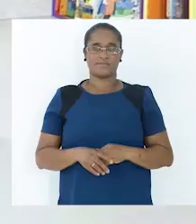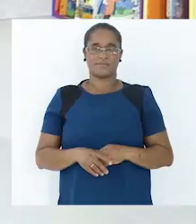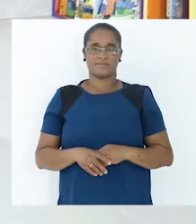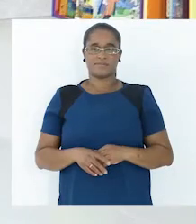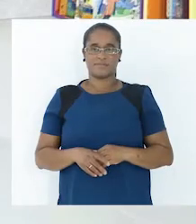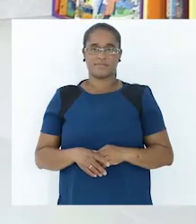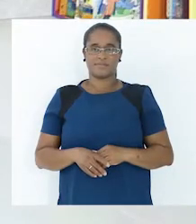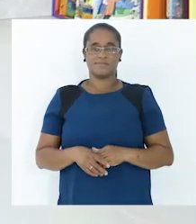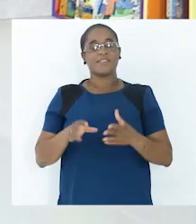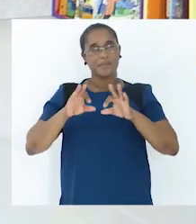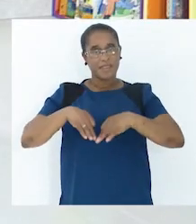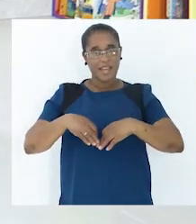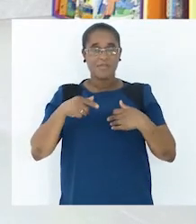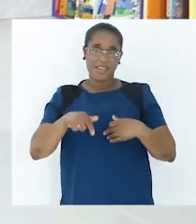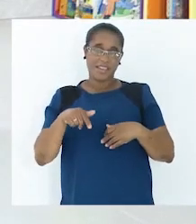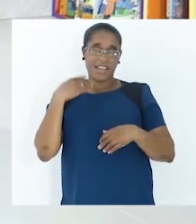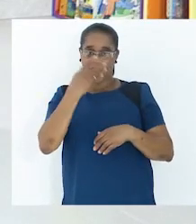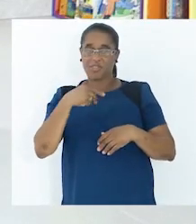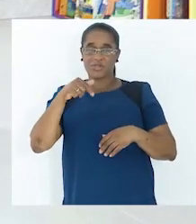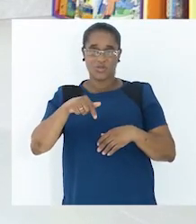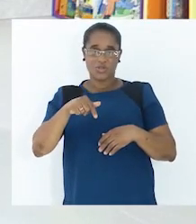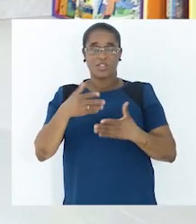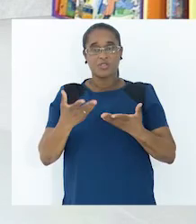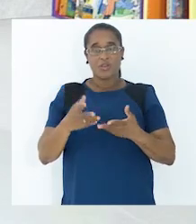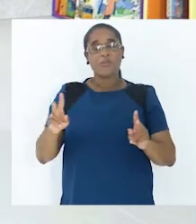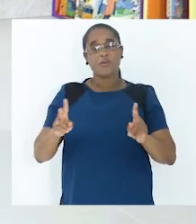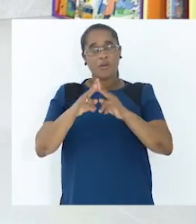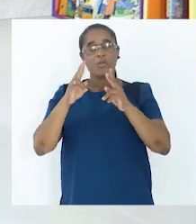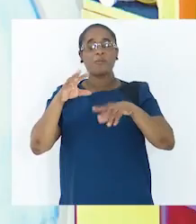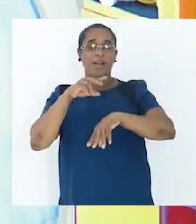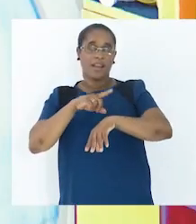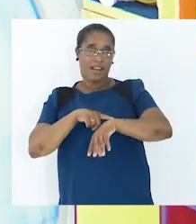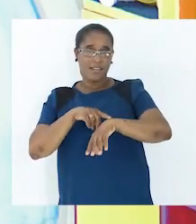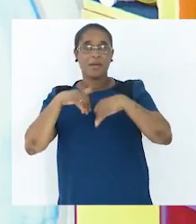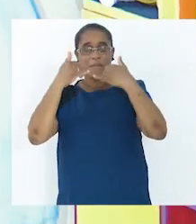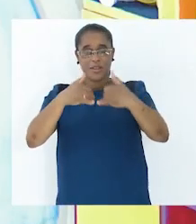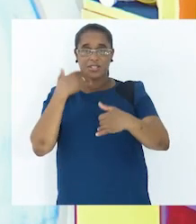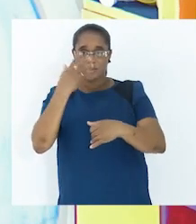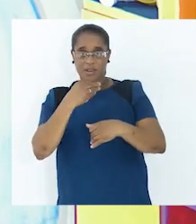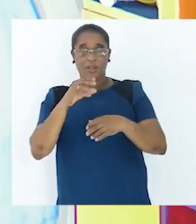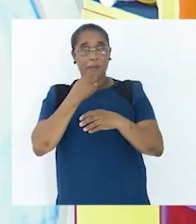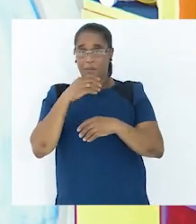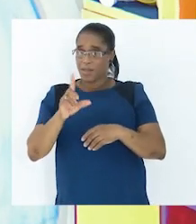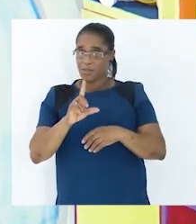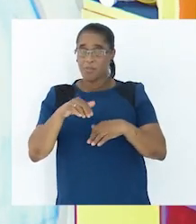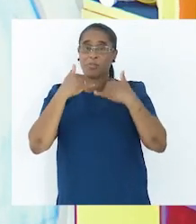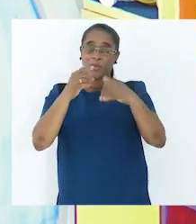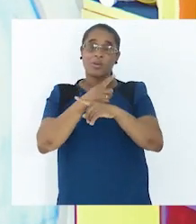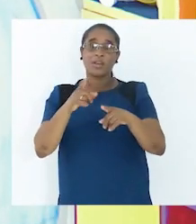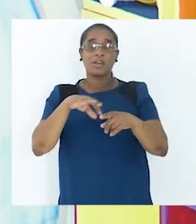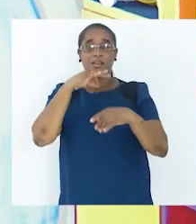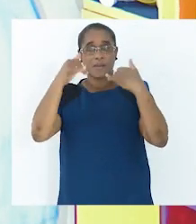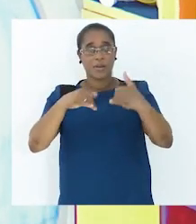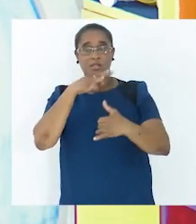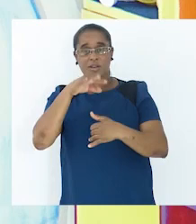equações. Terminamos aqui a nossa aula de hoje. Ficou o encontro marcado para a próxima aula. Não percam, porque na próxima aula vamos falar de uma matéria também